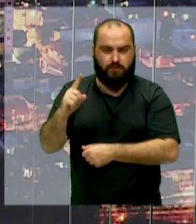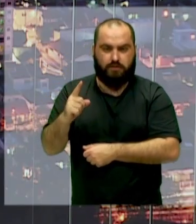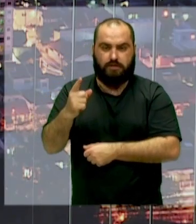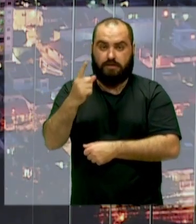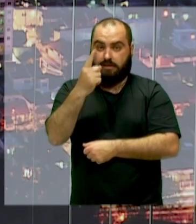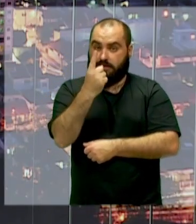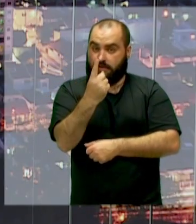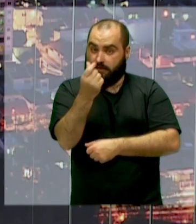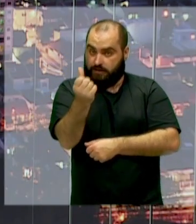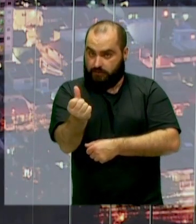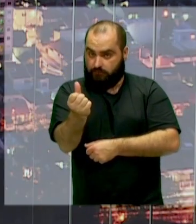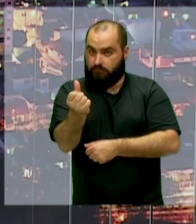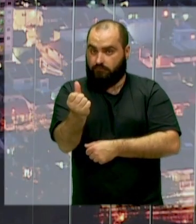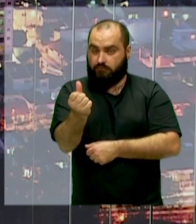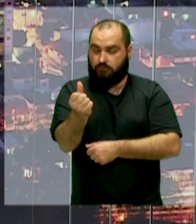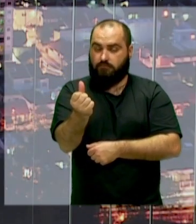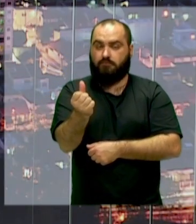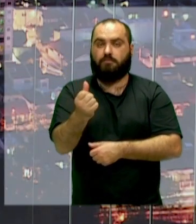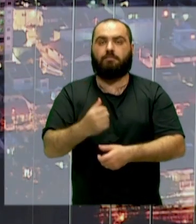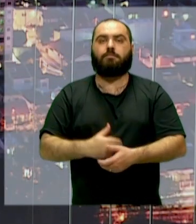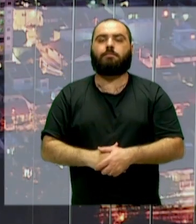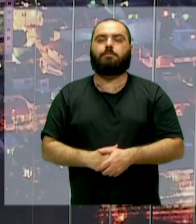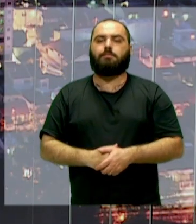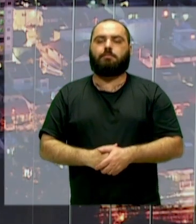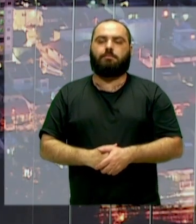16 né e